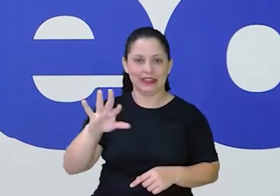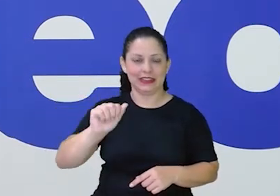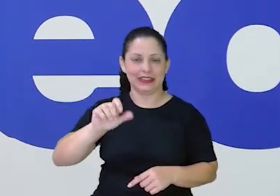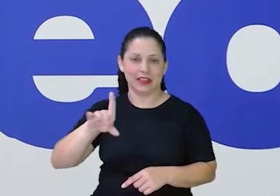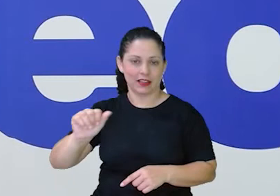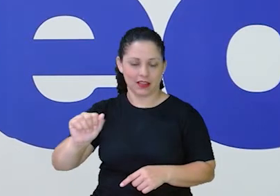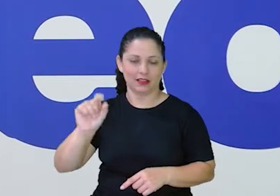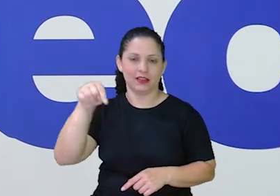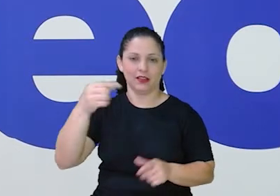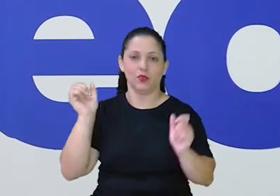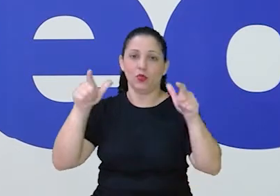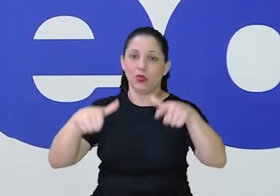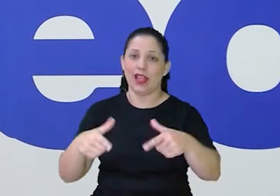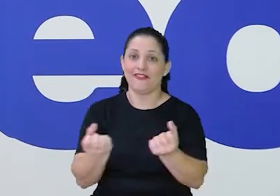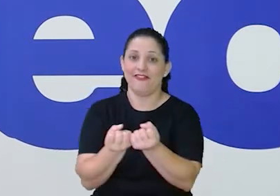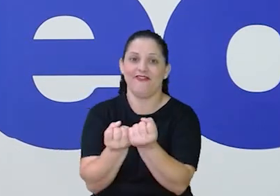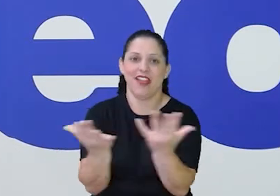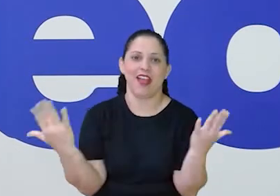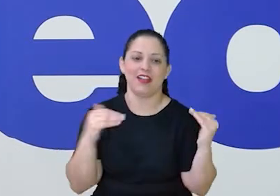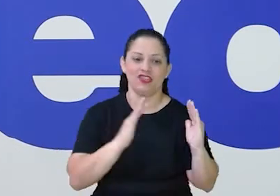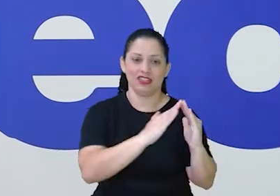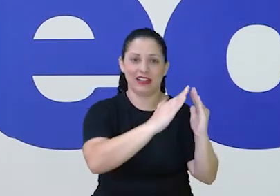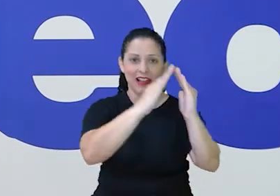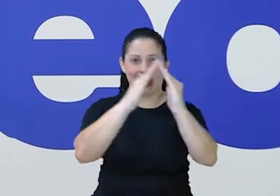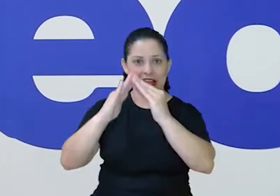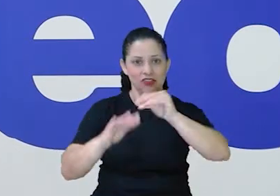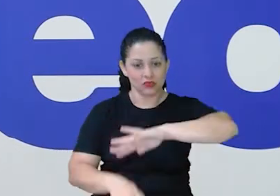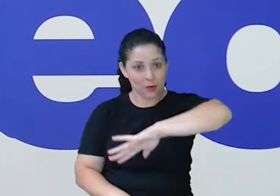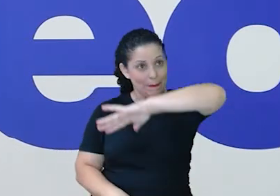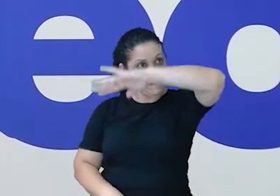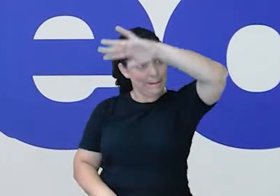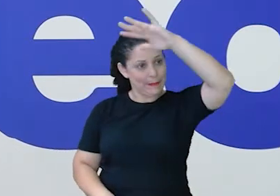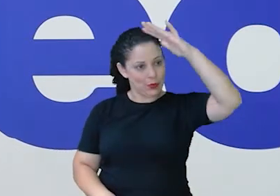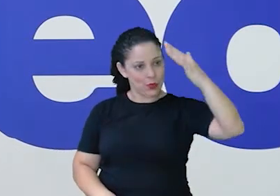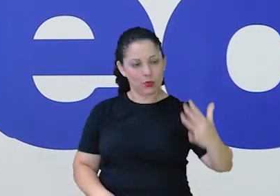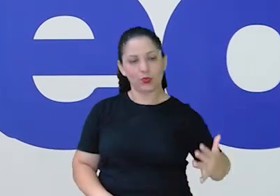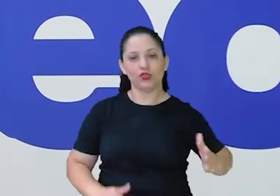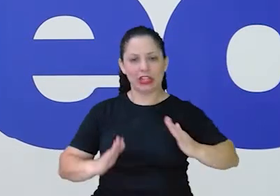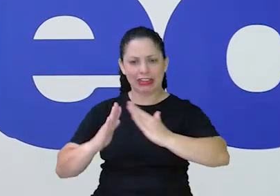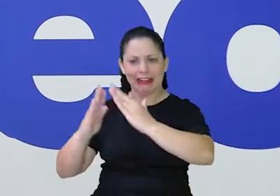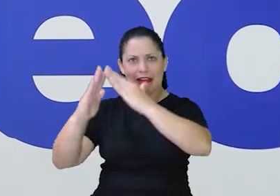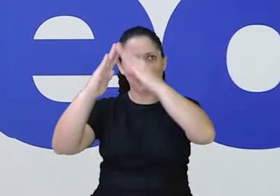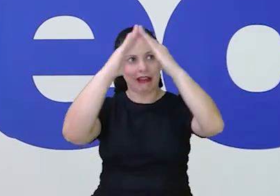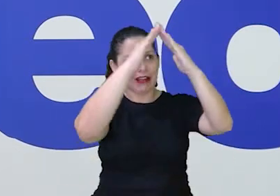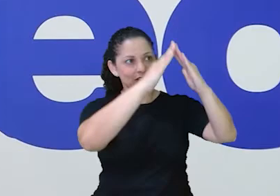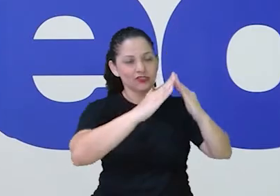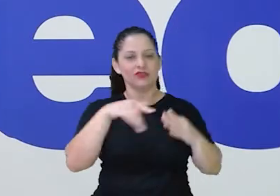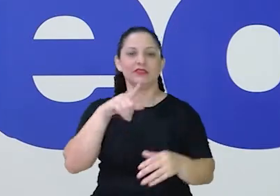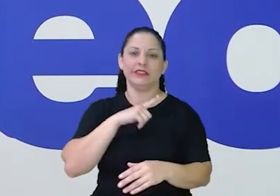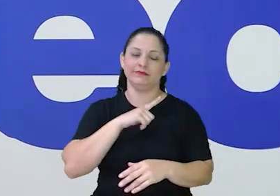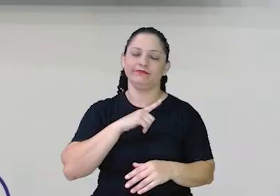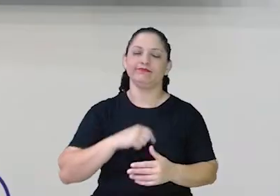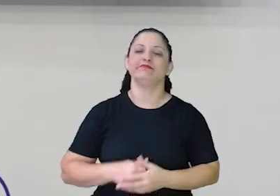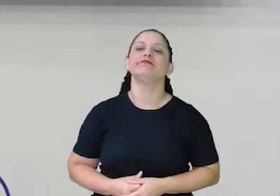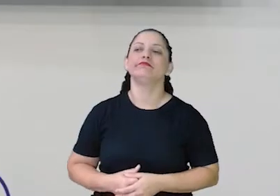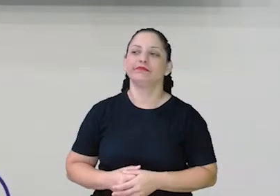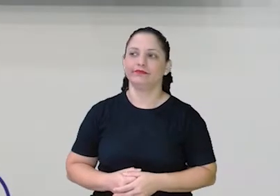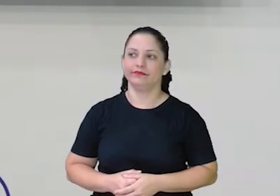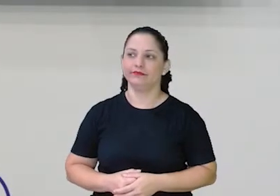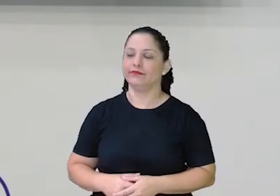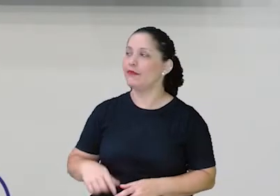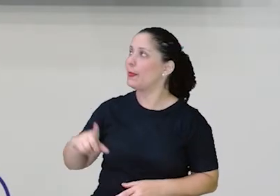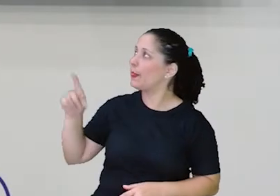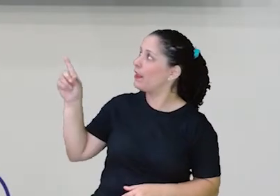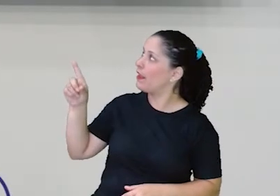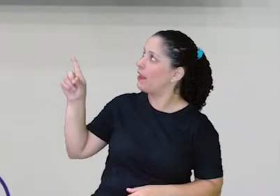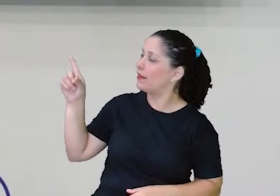casas que são nos morros, apesar da Lagoa Encantada ser uma área mais plana, mais baixa. Ah, tá certo. Essa região